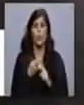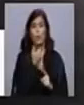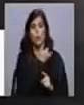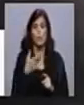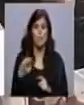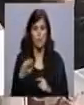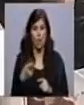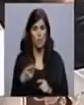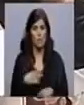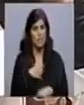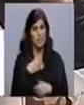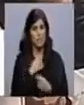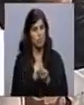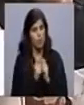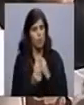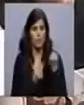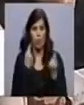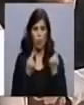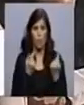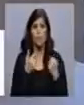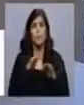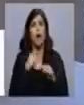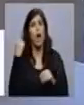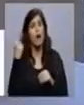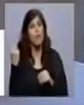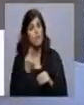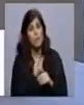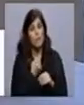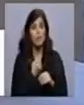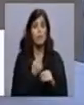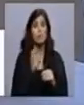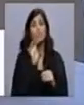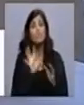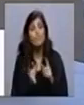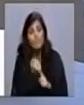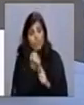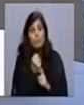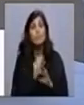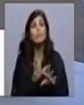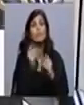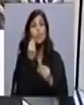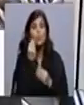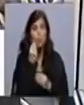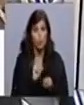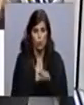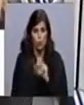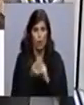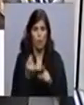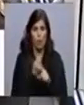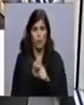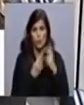sentem algumas mudanças, mas há ainda que encontrar a fórmula química para o sucesso. Eu alterava duas coisas